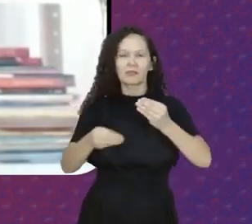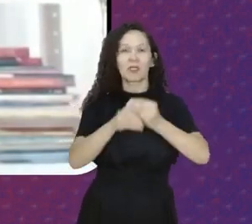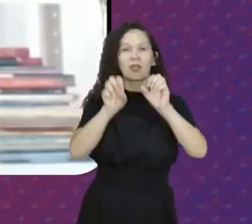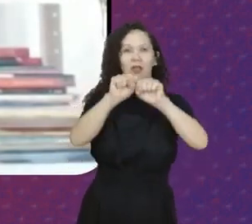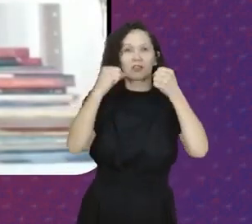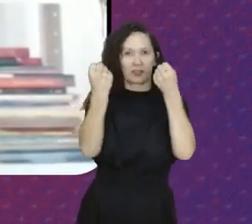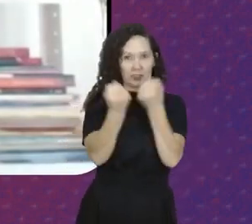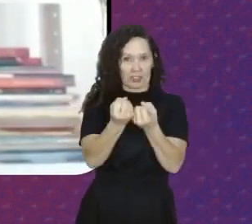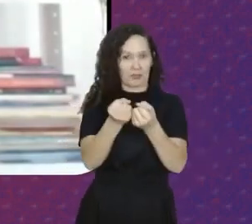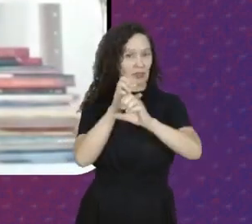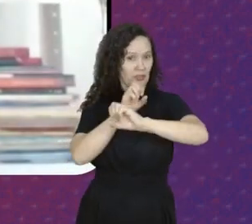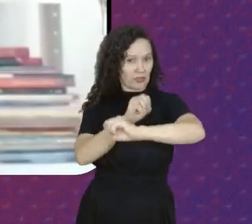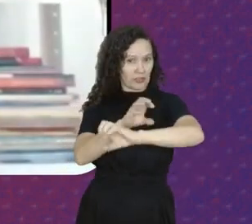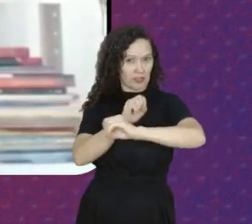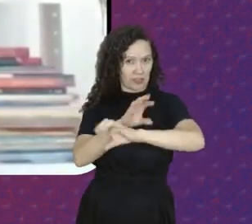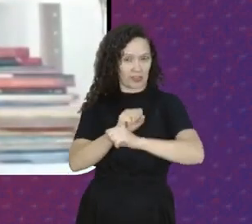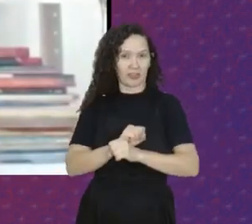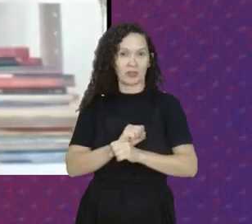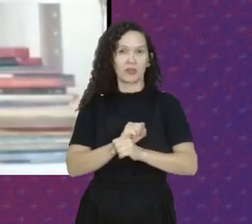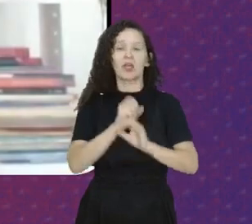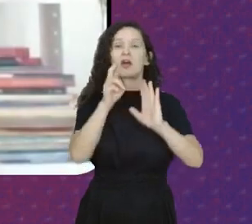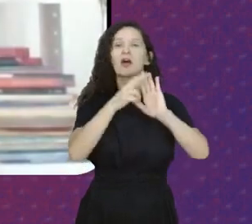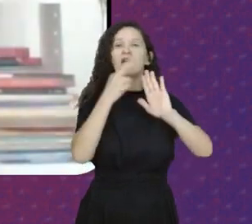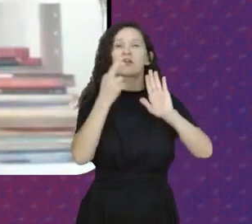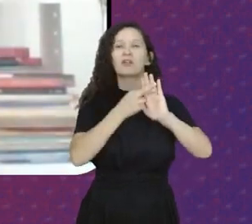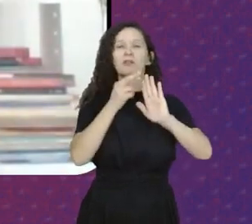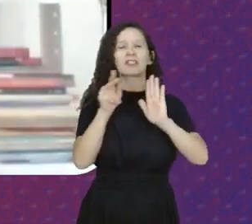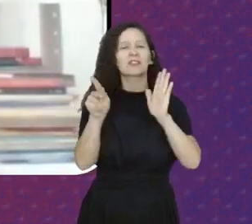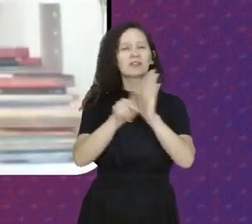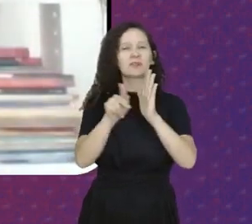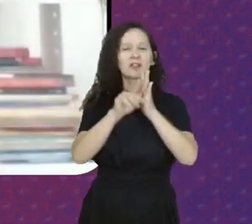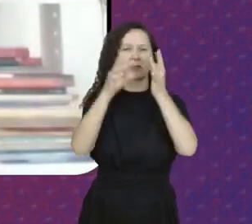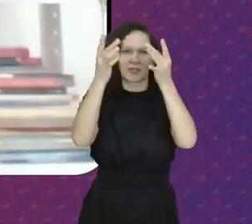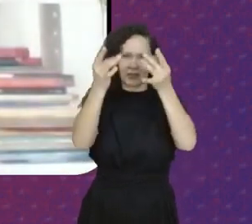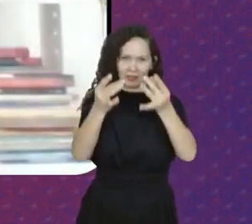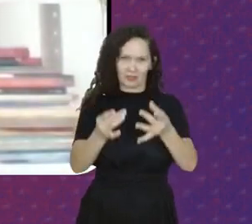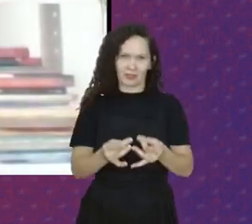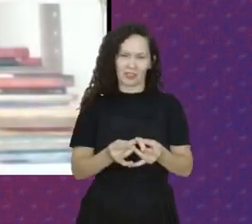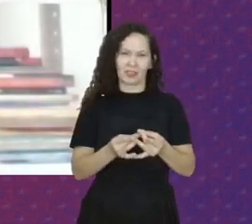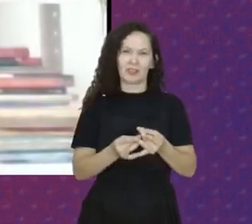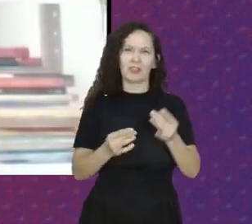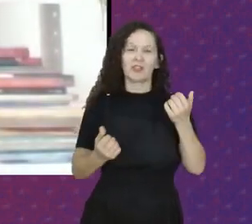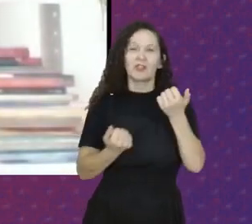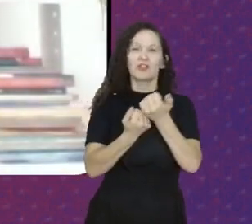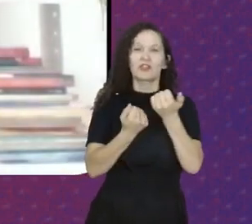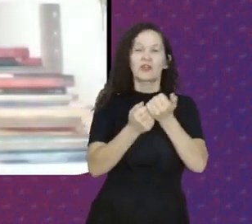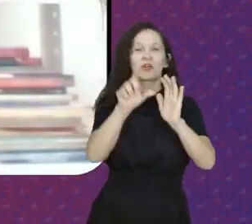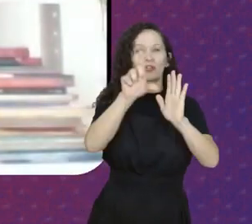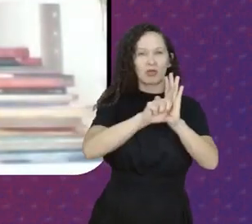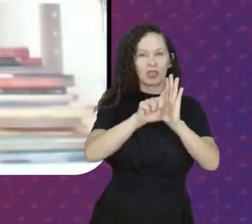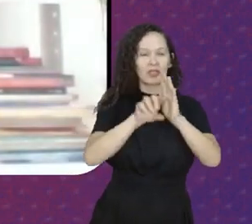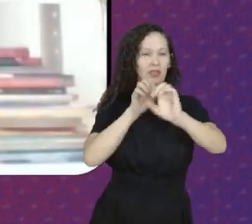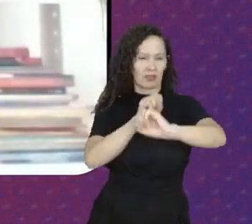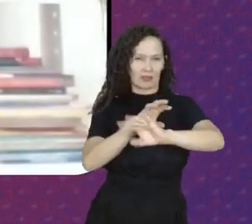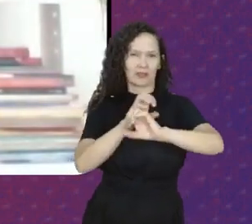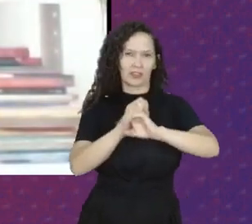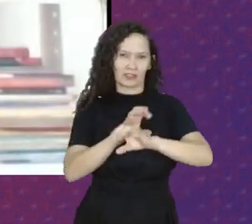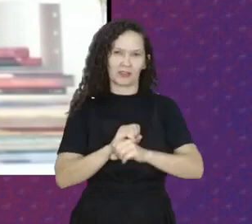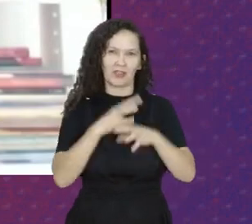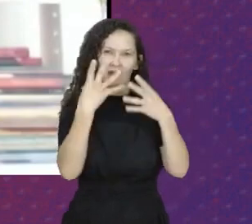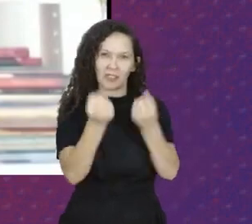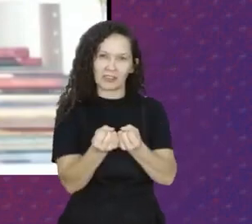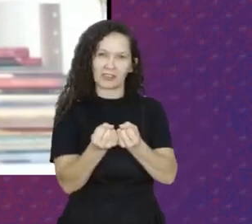sistemas de ensino segundo regulamentação específica, de acordo com a legislação educacional,